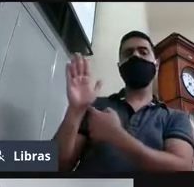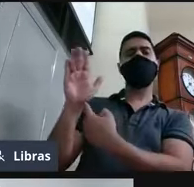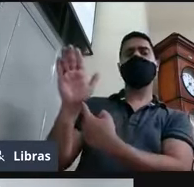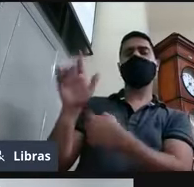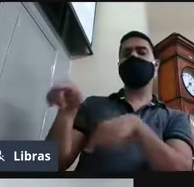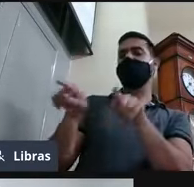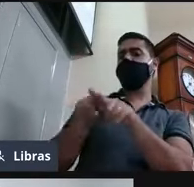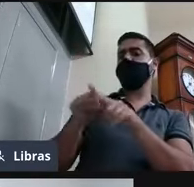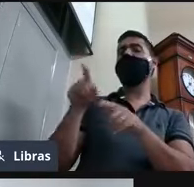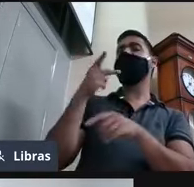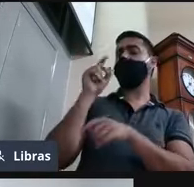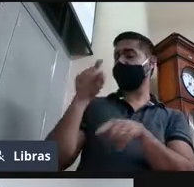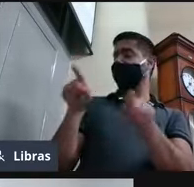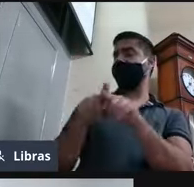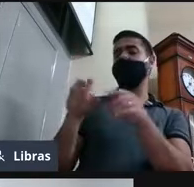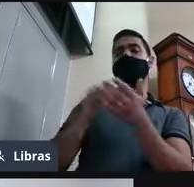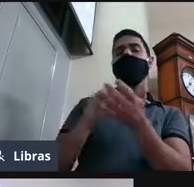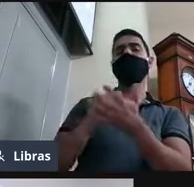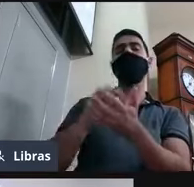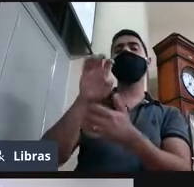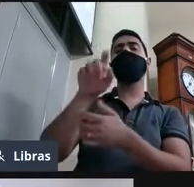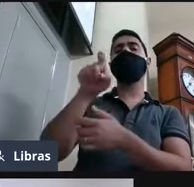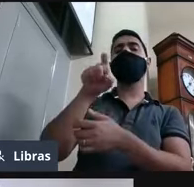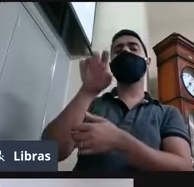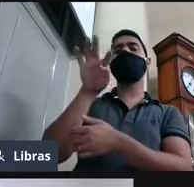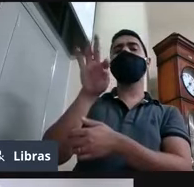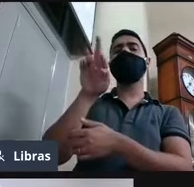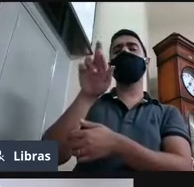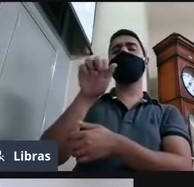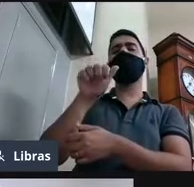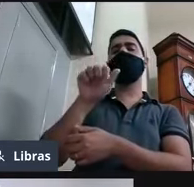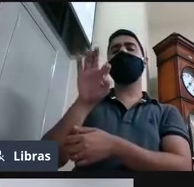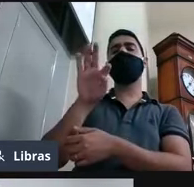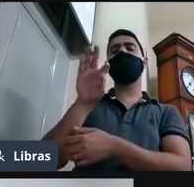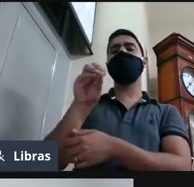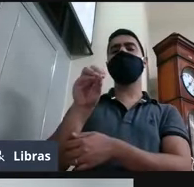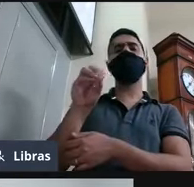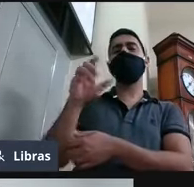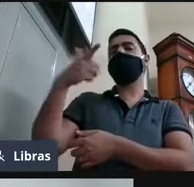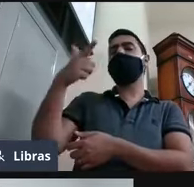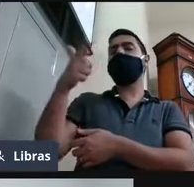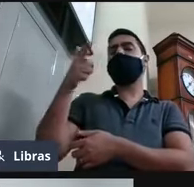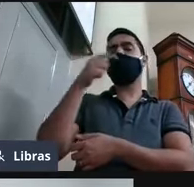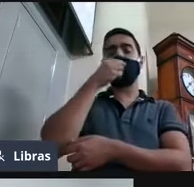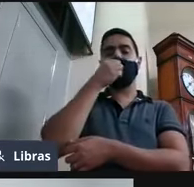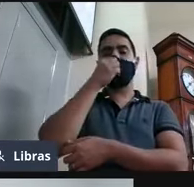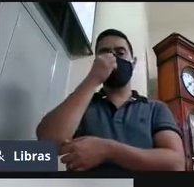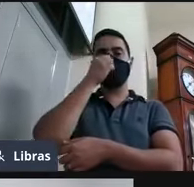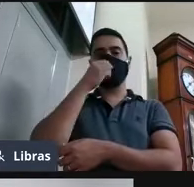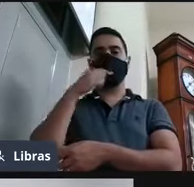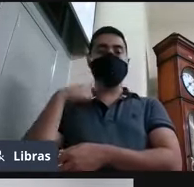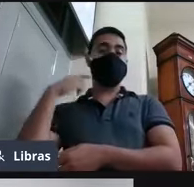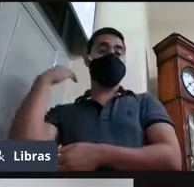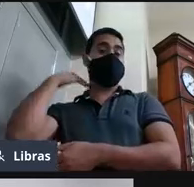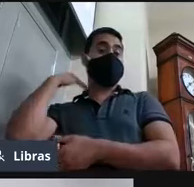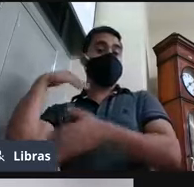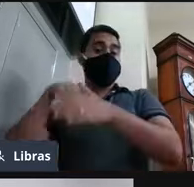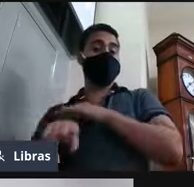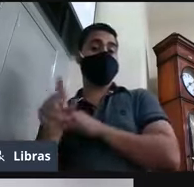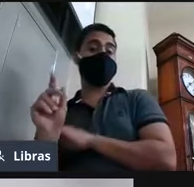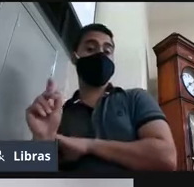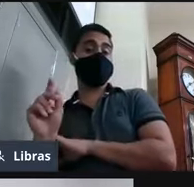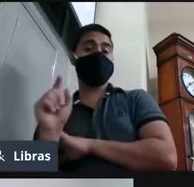aqui o tribunal fala isso, que numa das impropriedades que não se apresentava os depósitos de comprovante